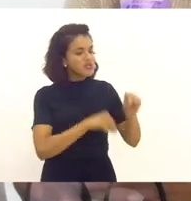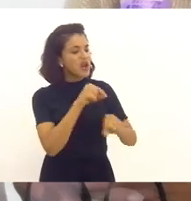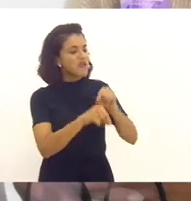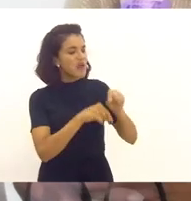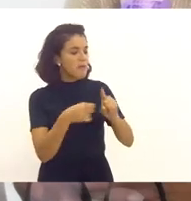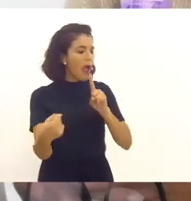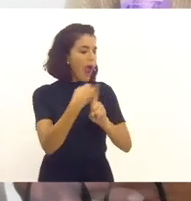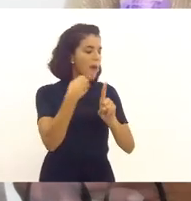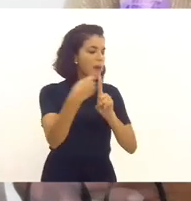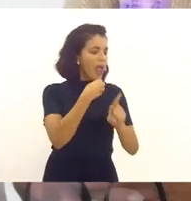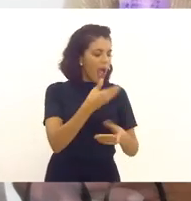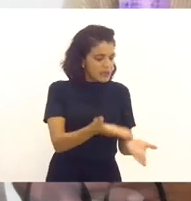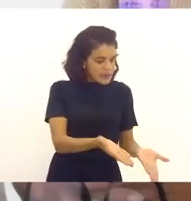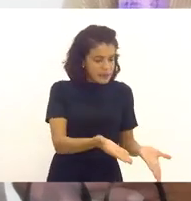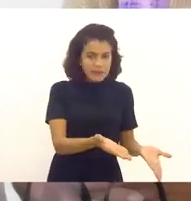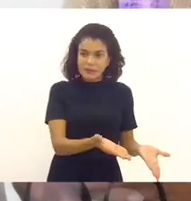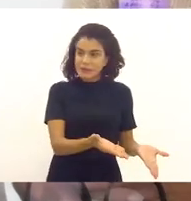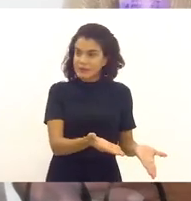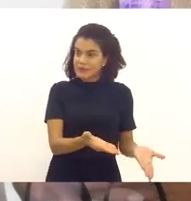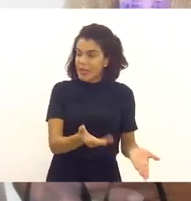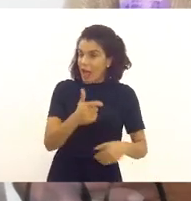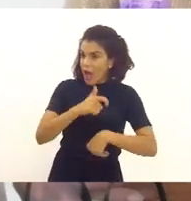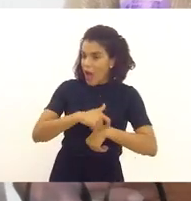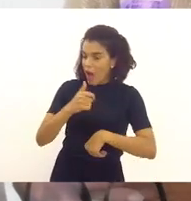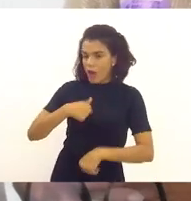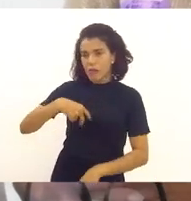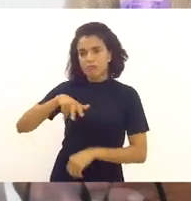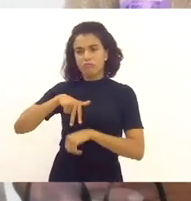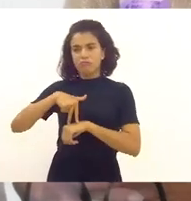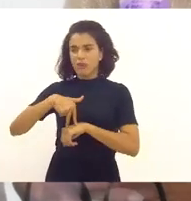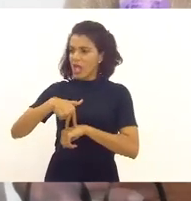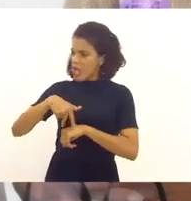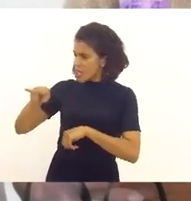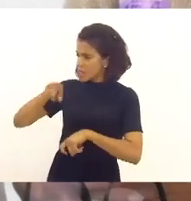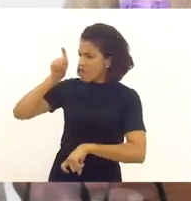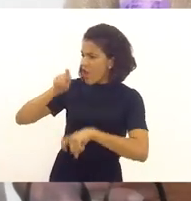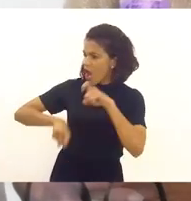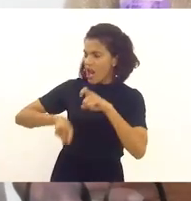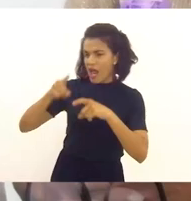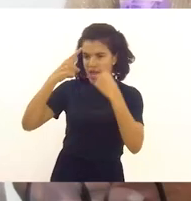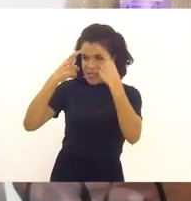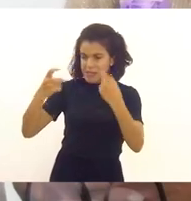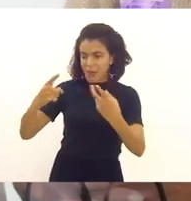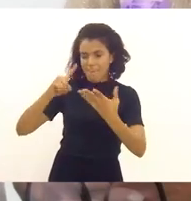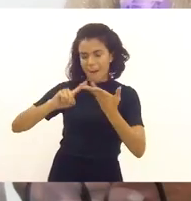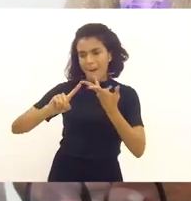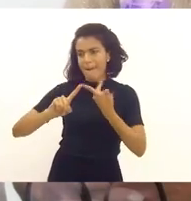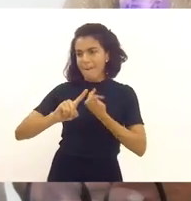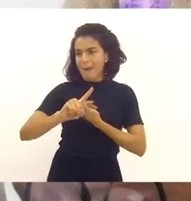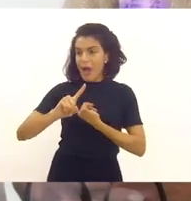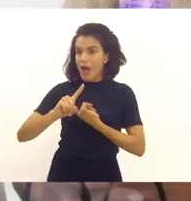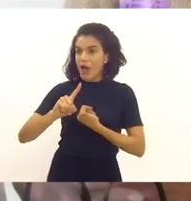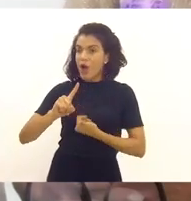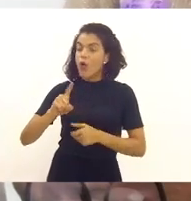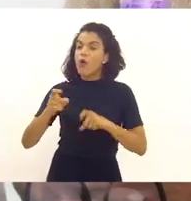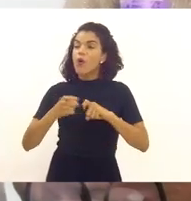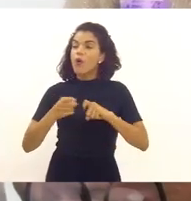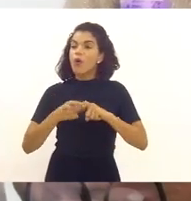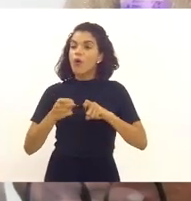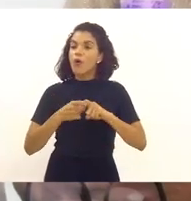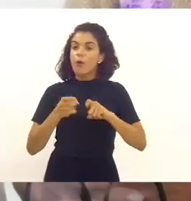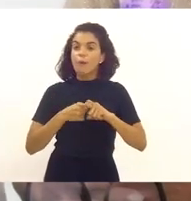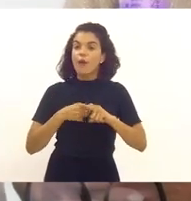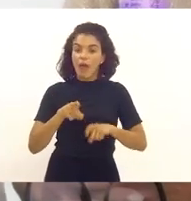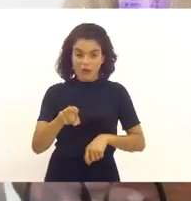senhora fez para a senhora apanhar desse jeito na mesma hora ela levanta e fala isso é violência obstétrica e não sei o quê resultado da história ele terminou de atender